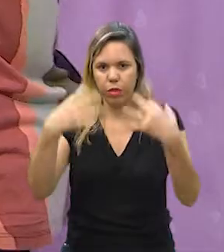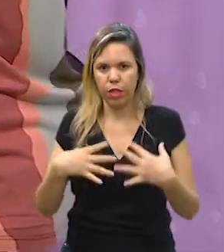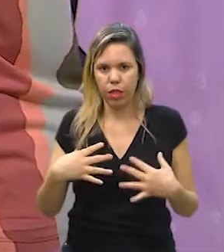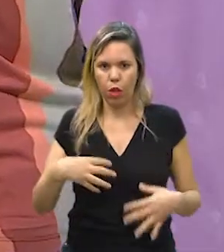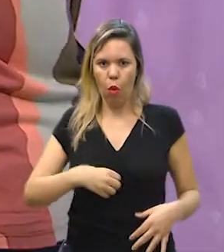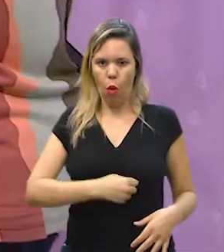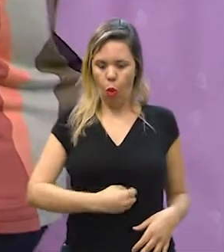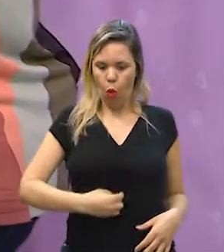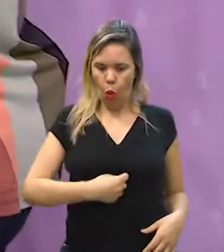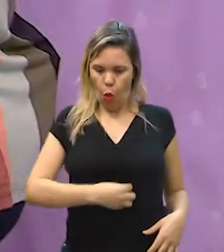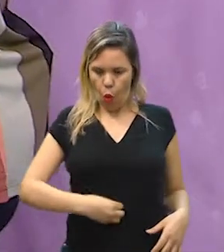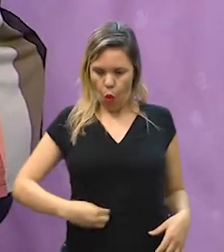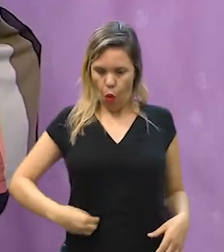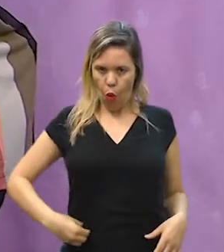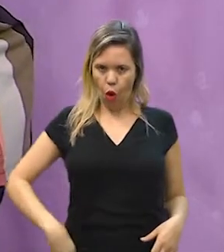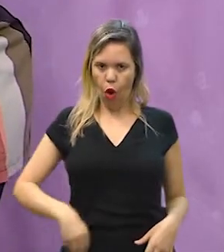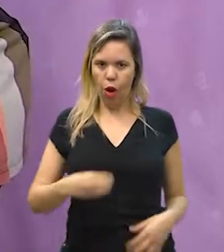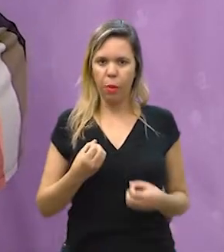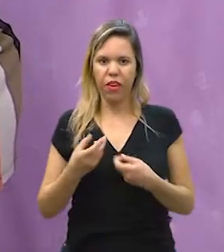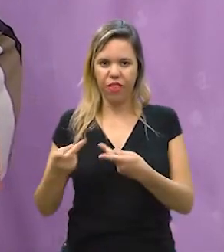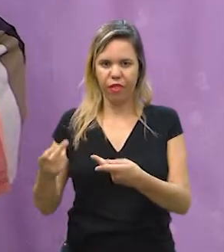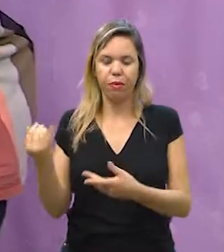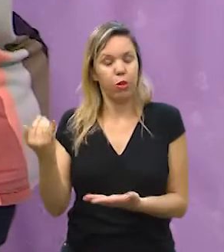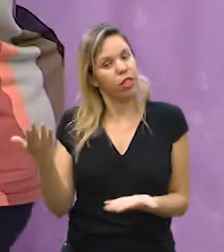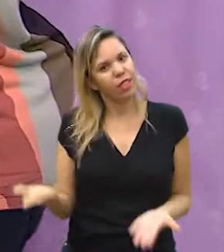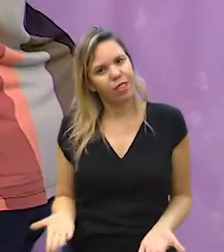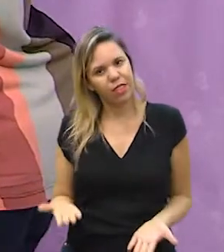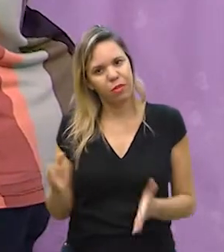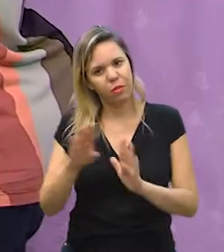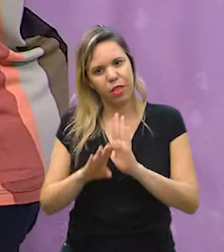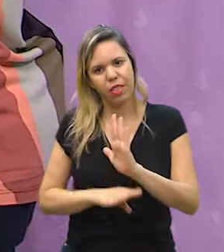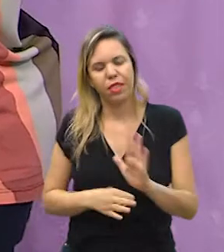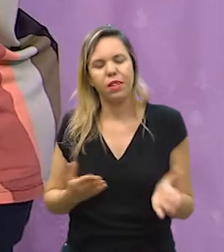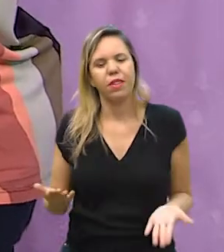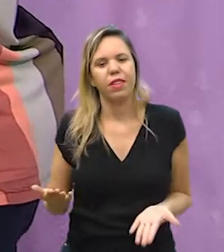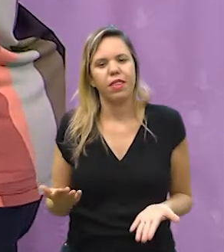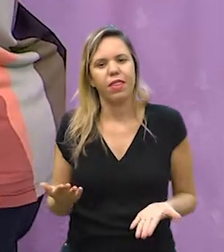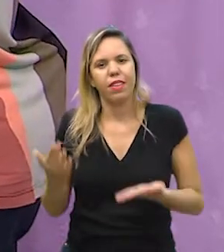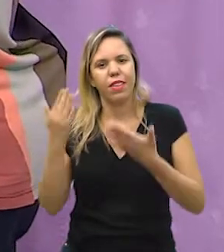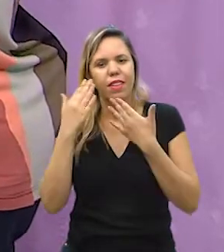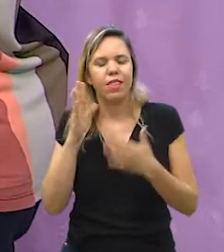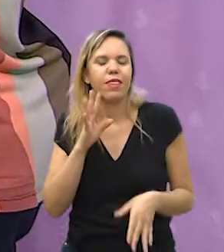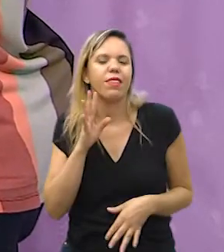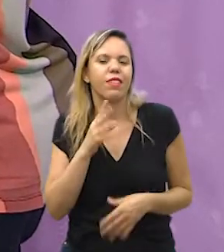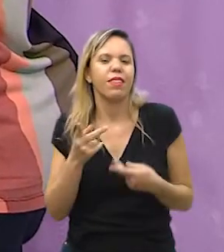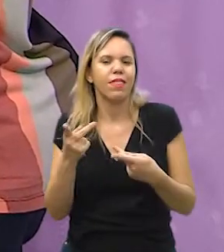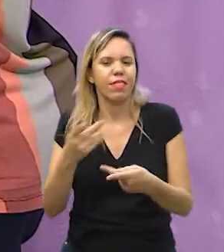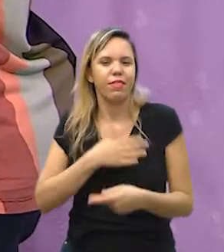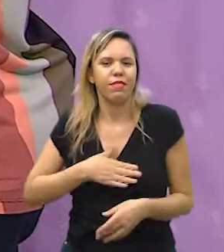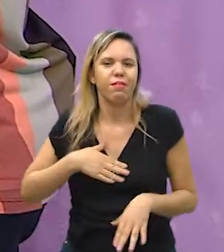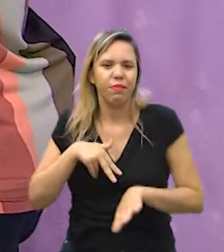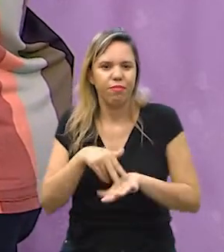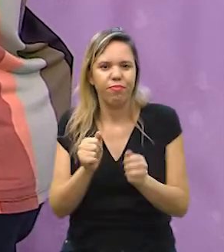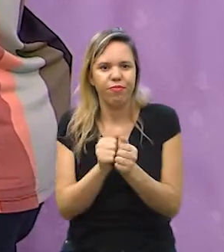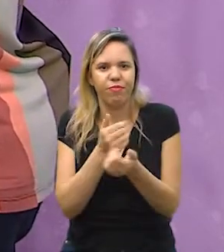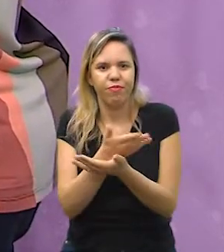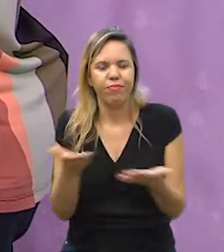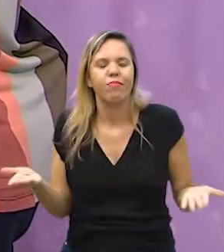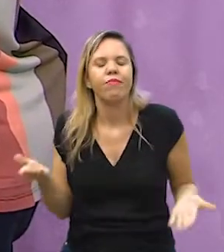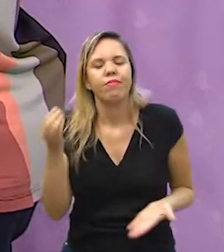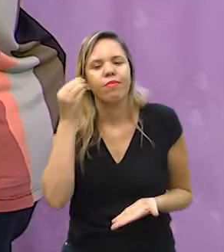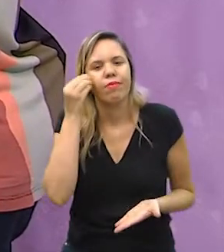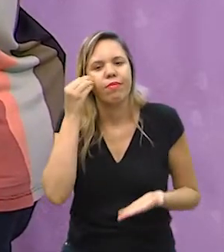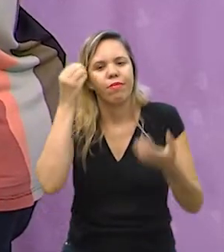órgão tão importante. Seja bem-vindo aqui no nosso programa, doutor. Muito obrigado pelo convite, é um prazer estar com vocês e